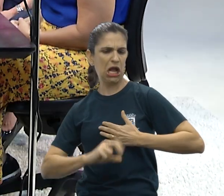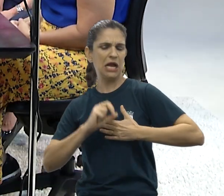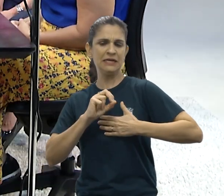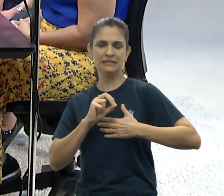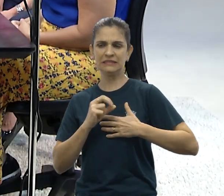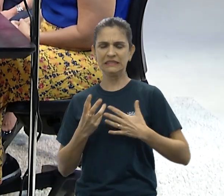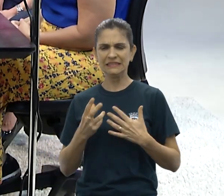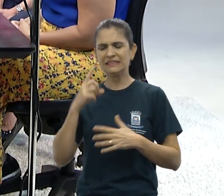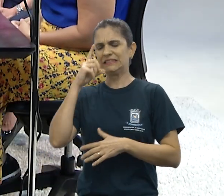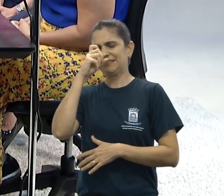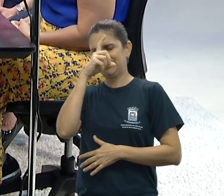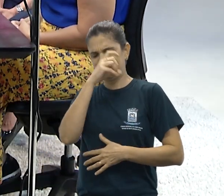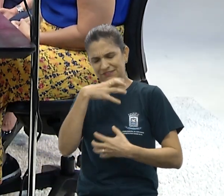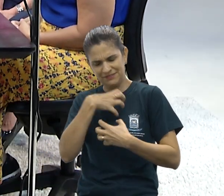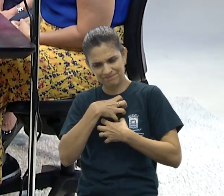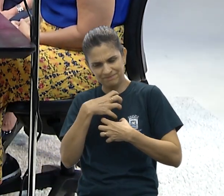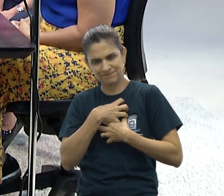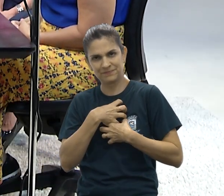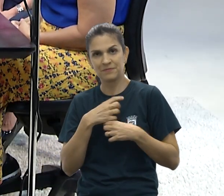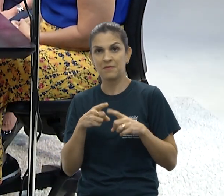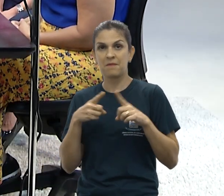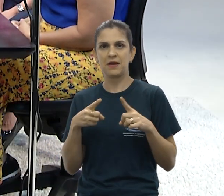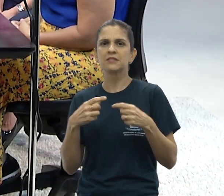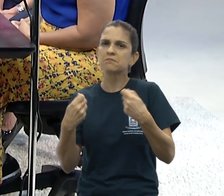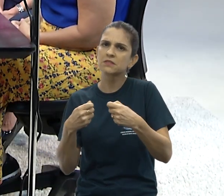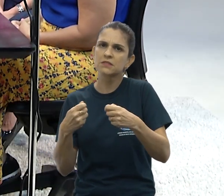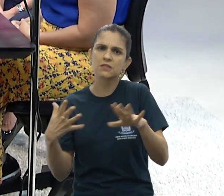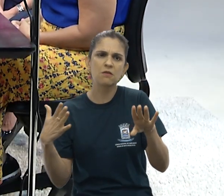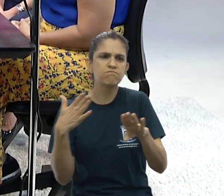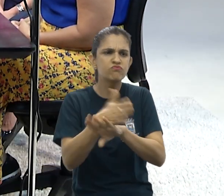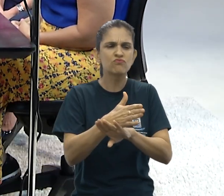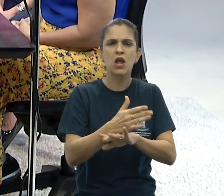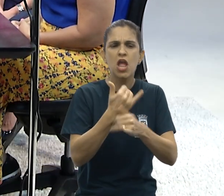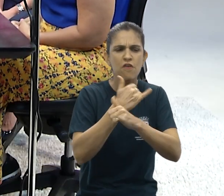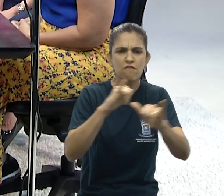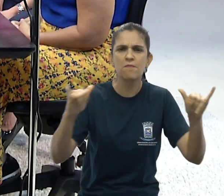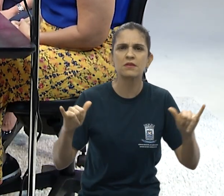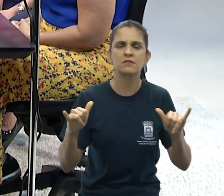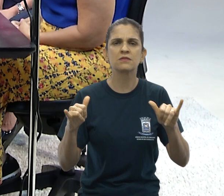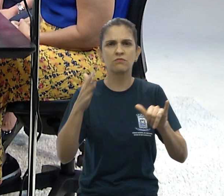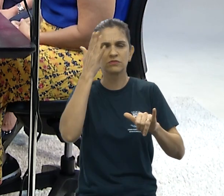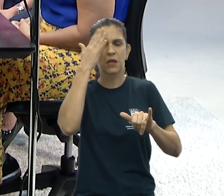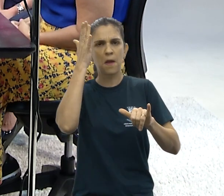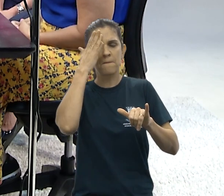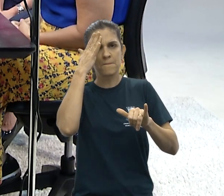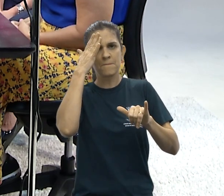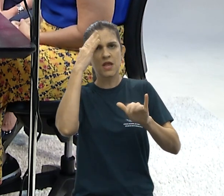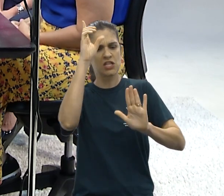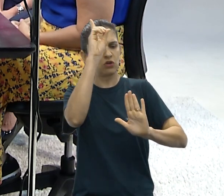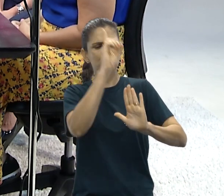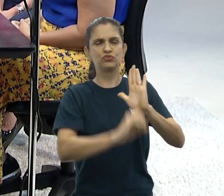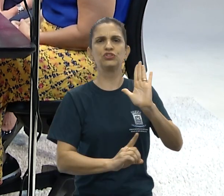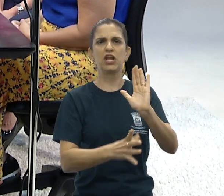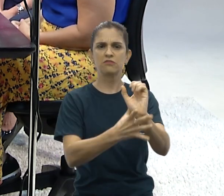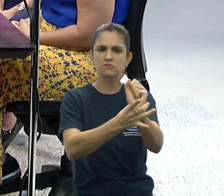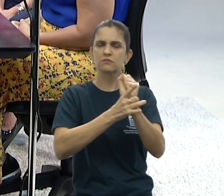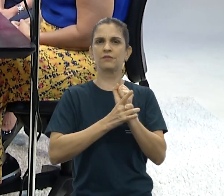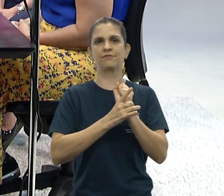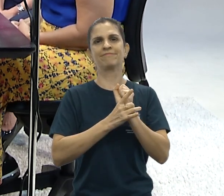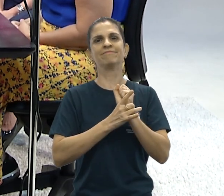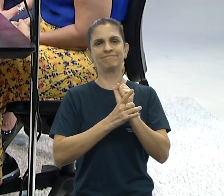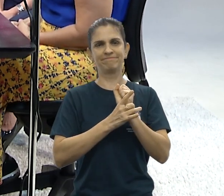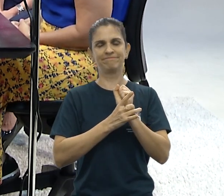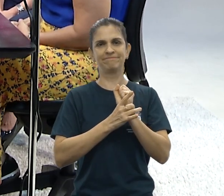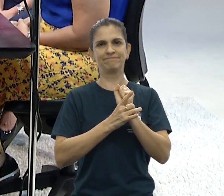você fica sem chão, mas buscar os seus direitos e buscar a informação seria o primeiro passo. Buscar o tratamento.